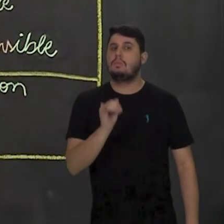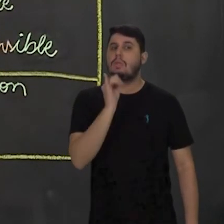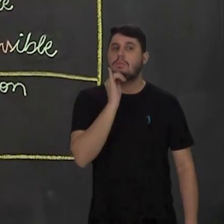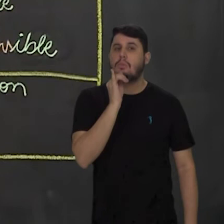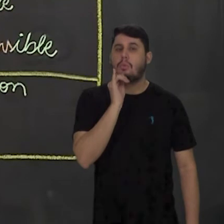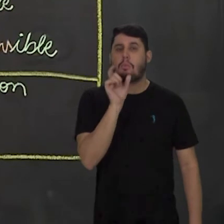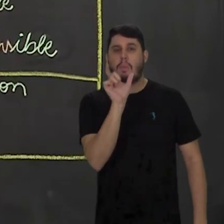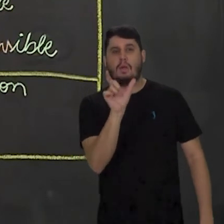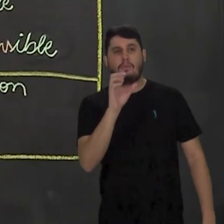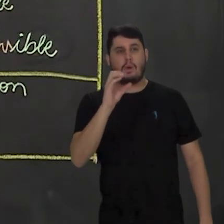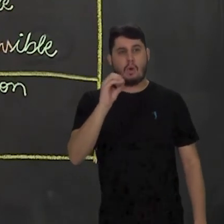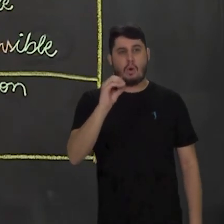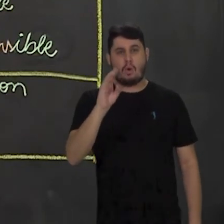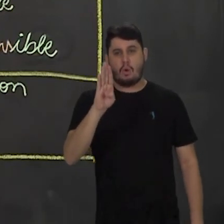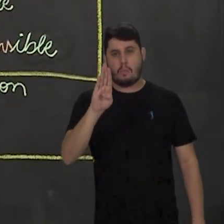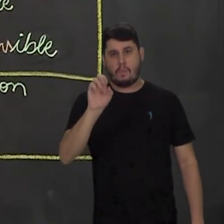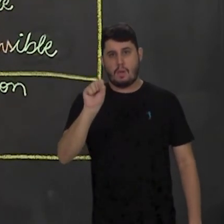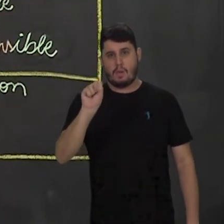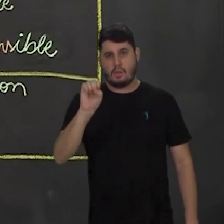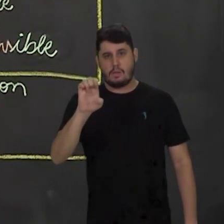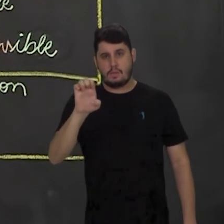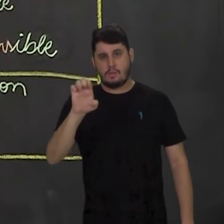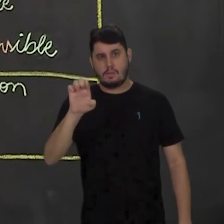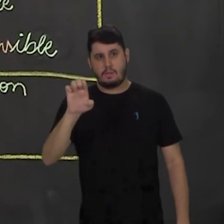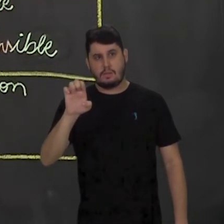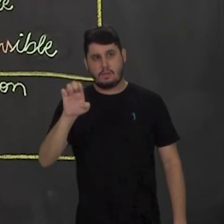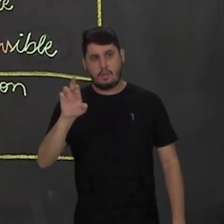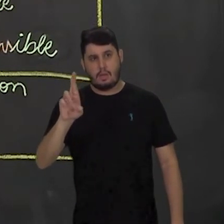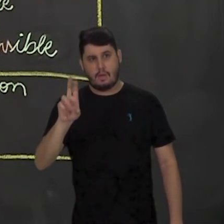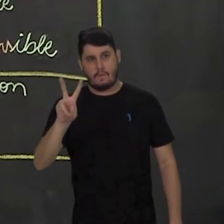exemplo, observação, ação. Então, eu tenho, ó,